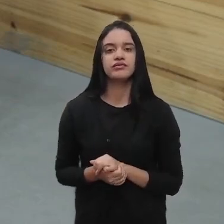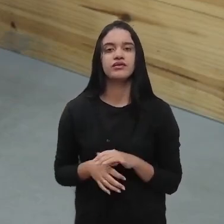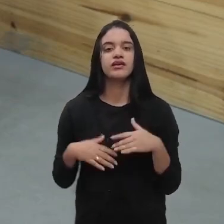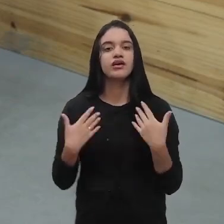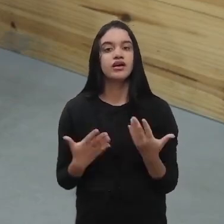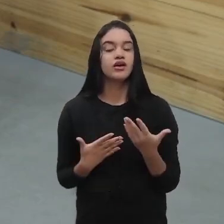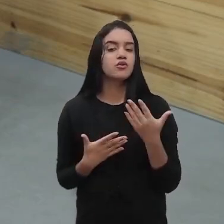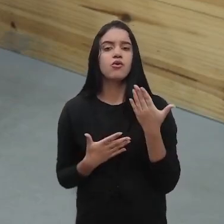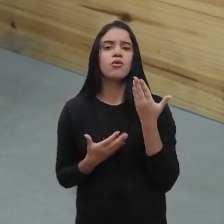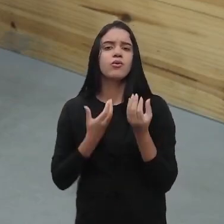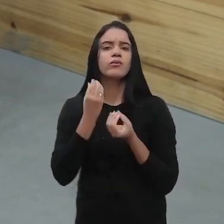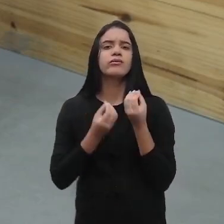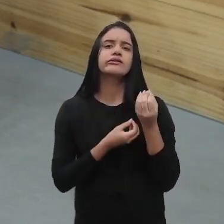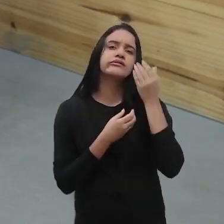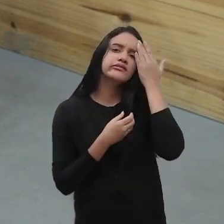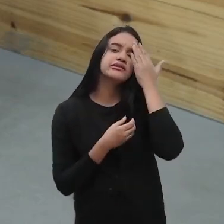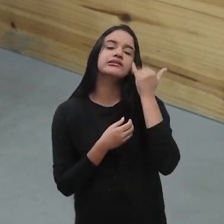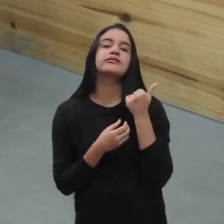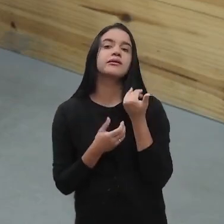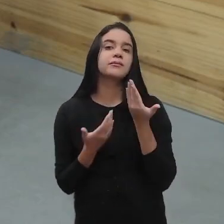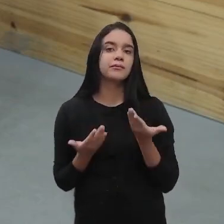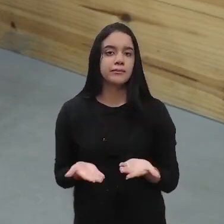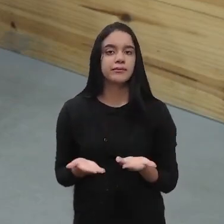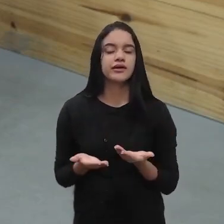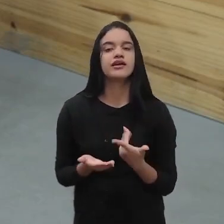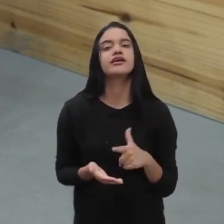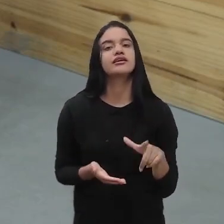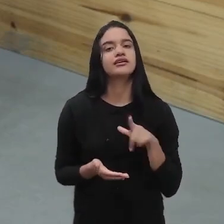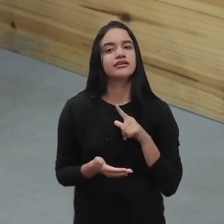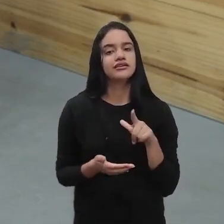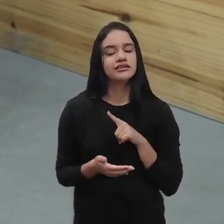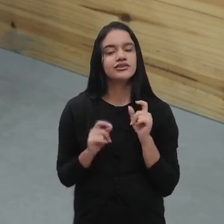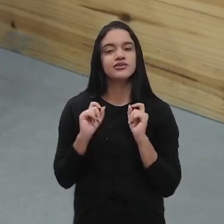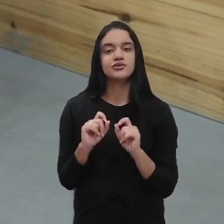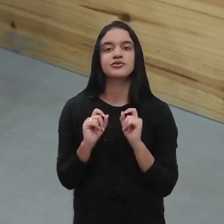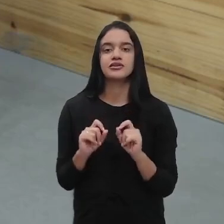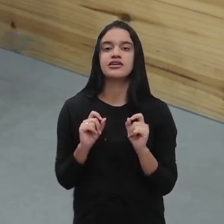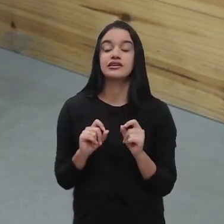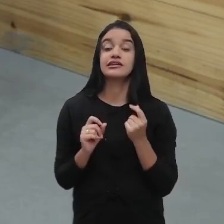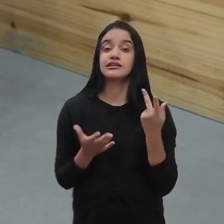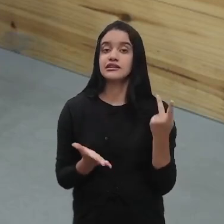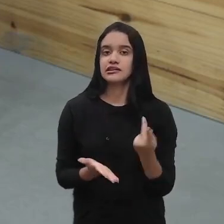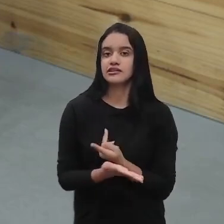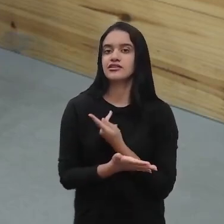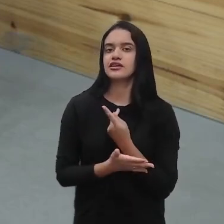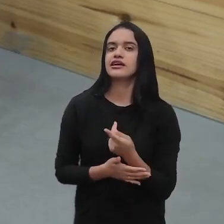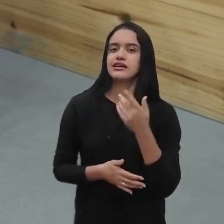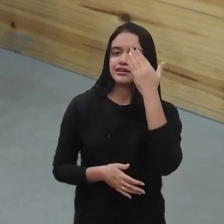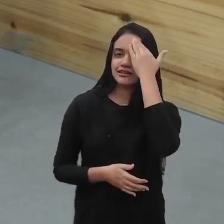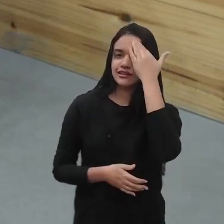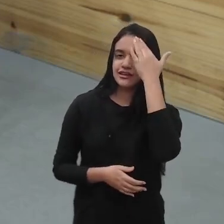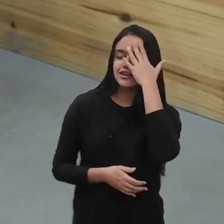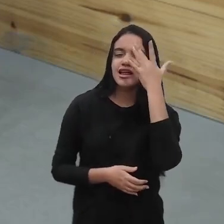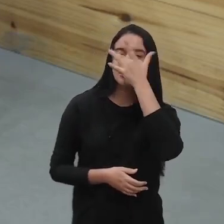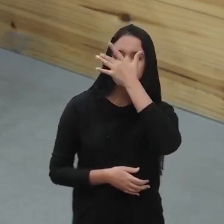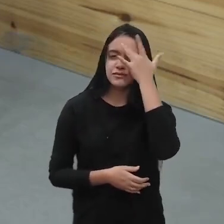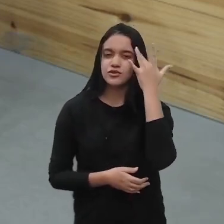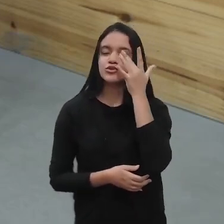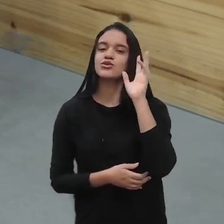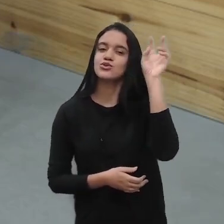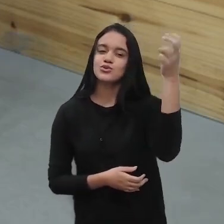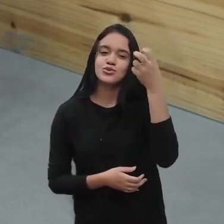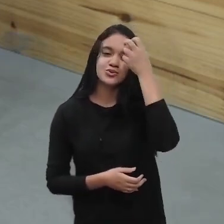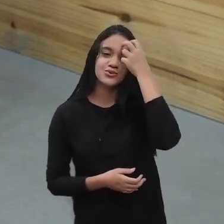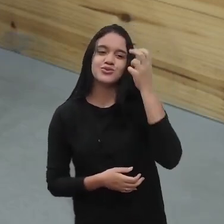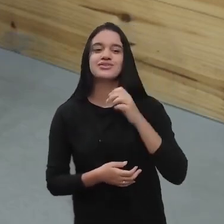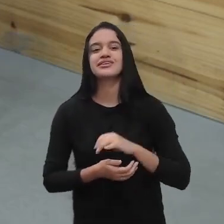Quando eu ia saber, não é? Quando é que eu deveria saber? Eu tinha que levantar essa situação, entender os elementos, essas pessoas e essa cultura.